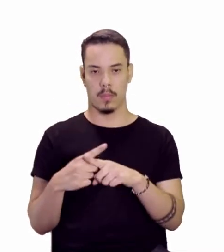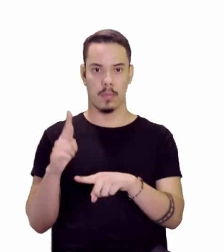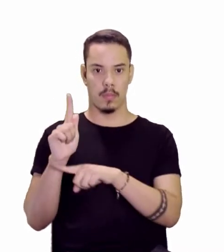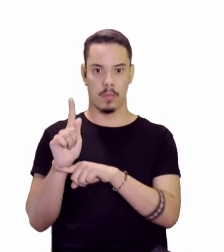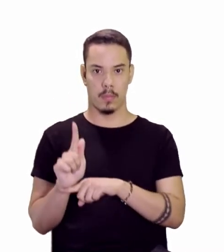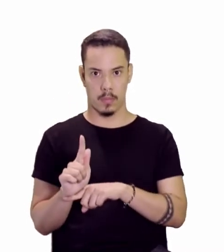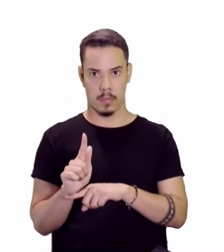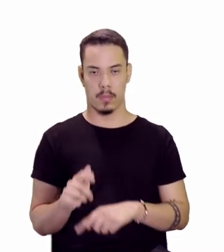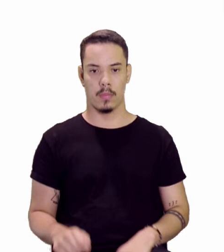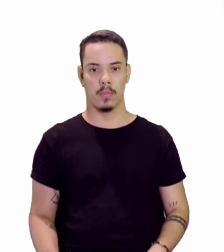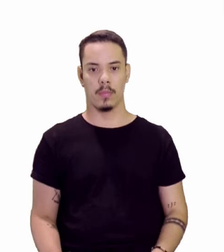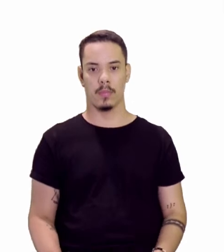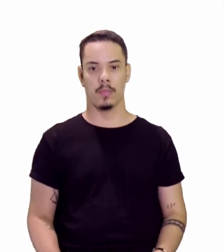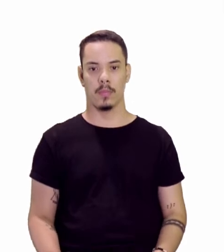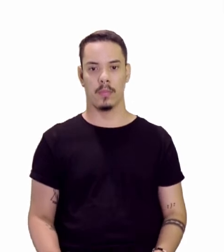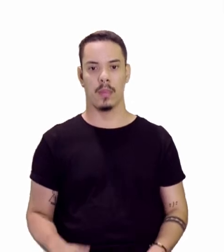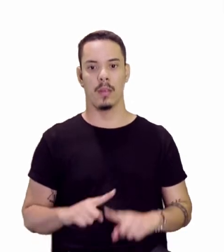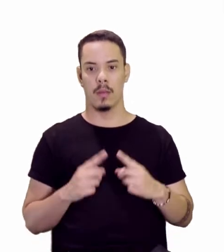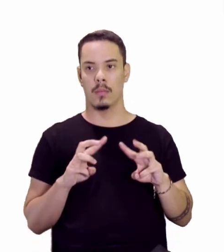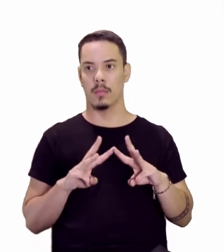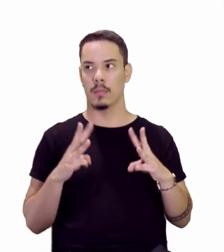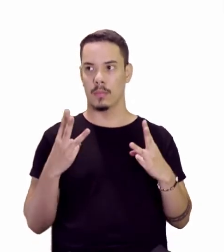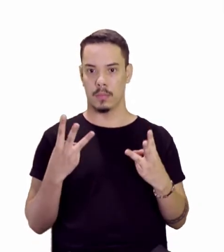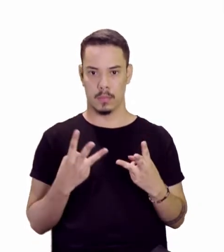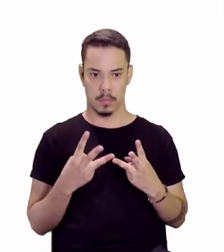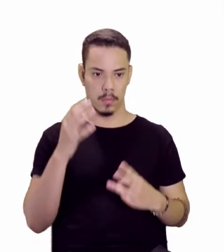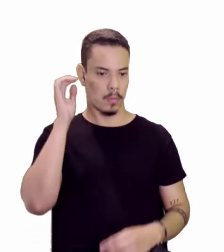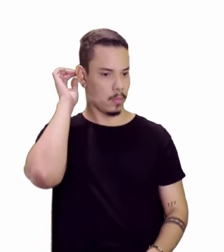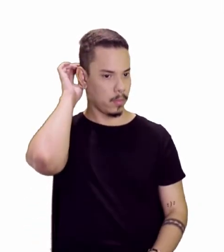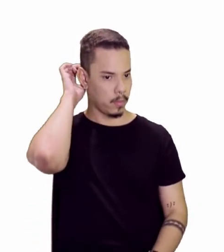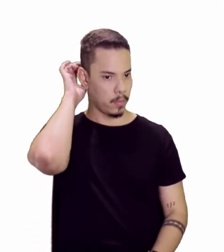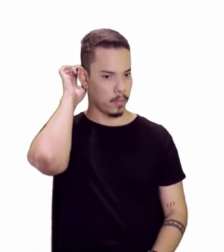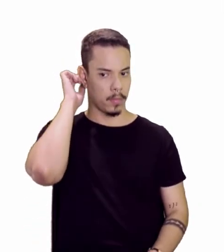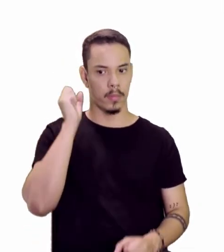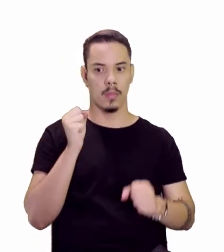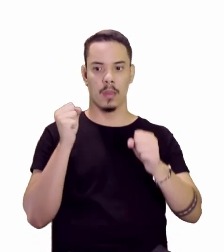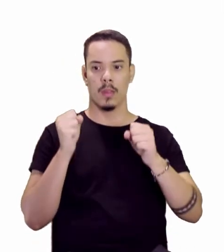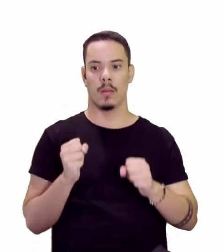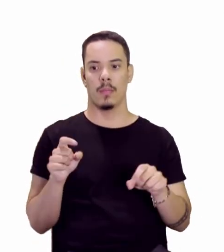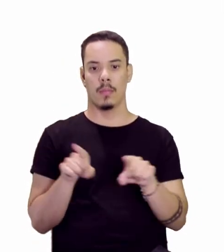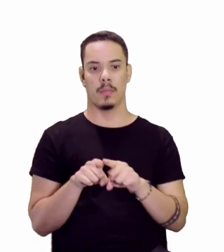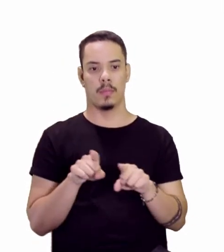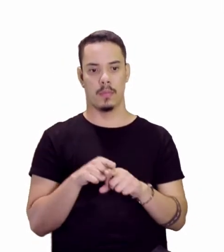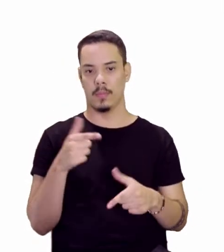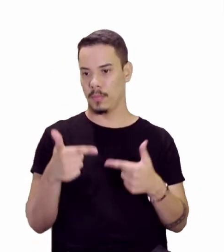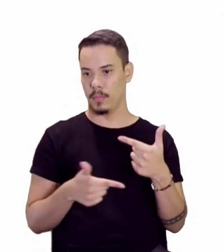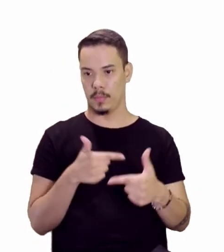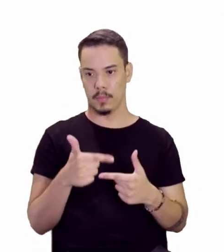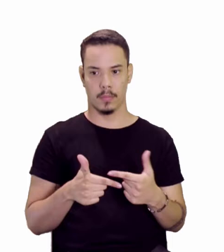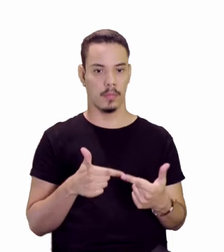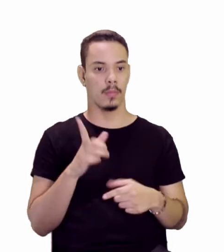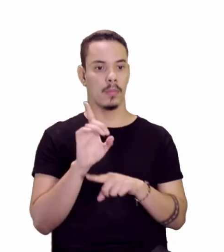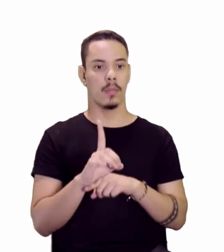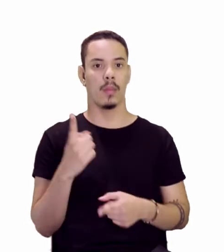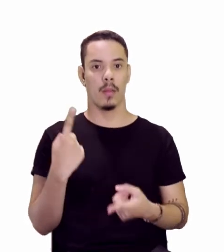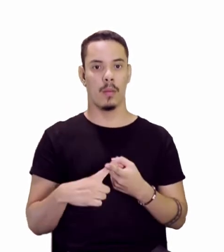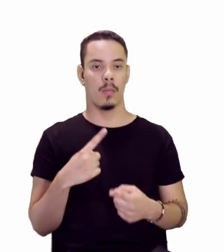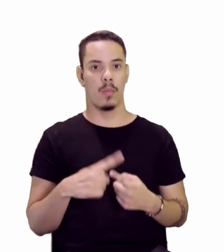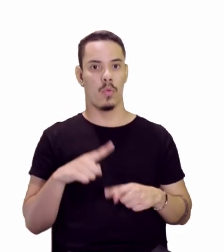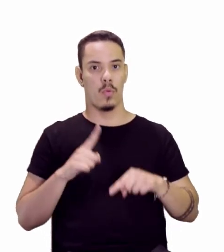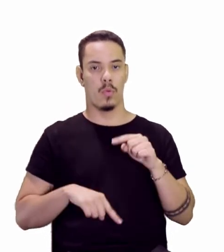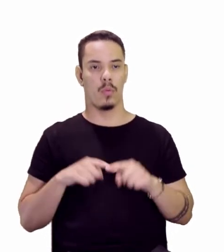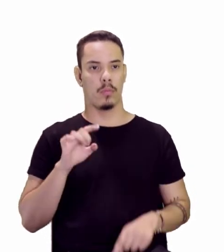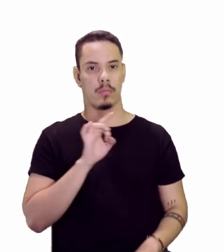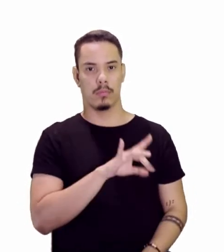coloca só aqui, que, olha só. Massa deslocada do líquido, a gente pode trabalhar com densidade do líquido, né, Deise? Porque, na verdade, o corpo desloca, em cada